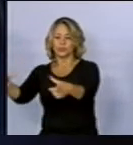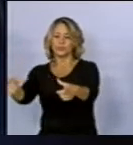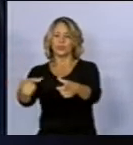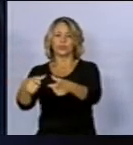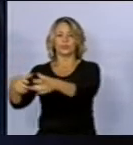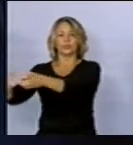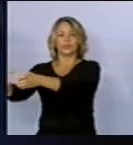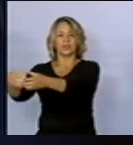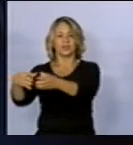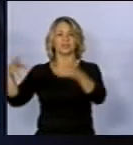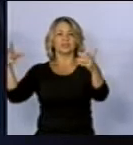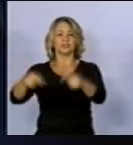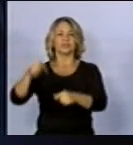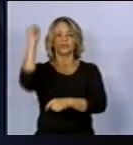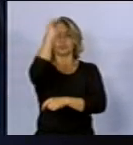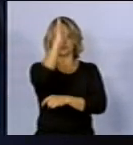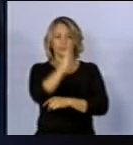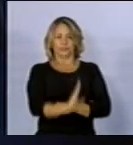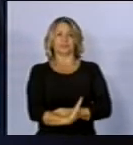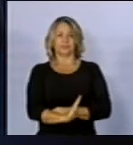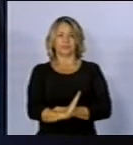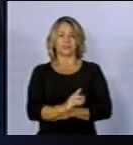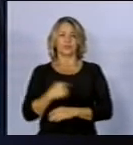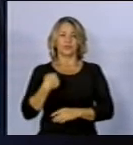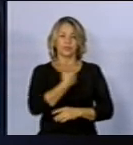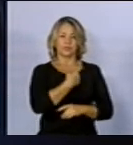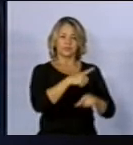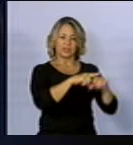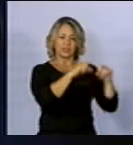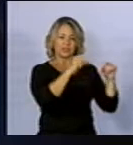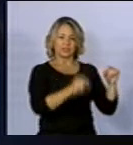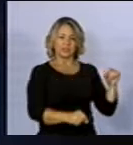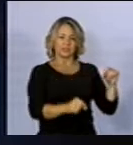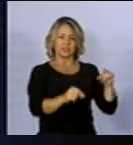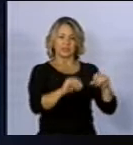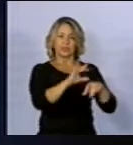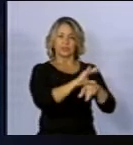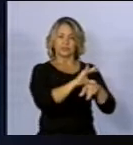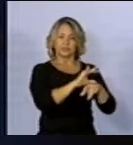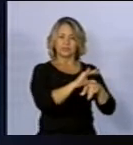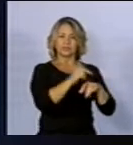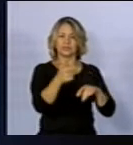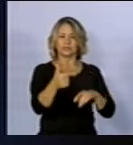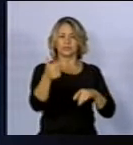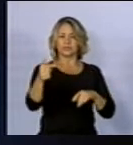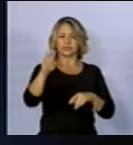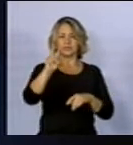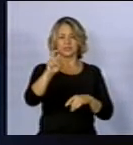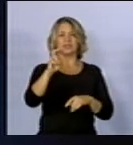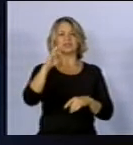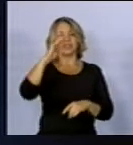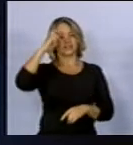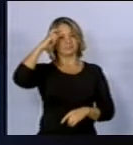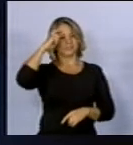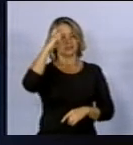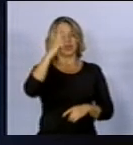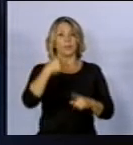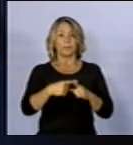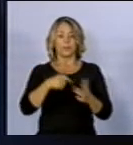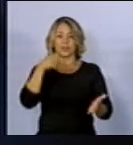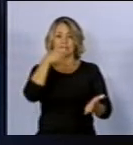caso de todo o país o nosso artigo constitucional 225 é sábio Justamente a